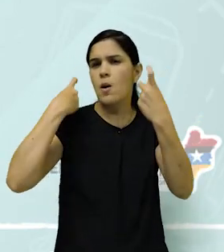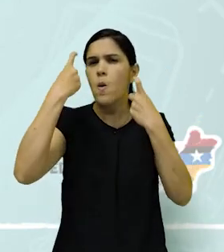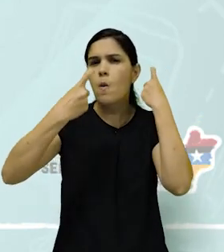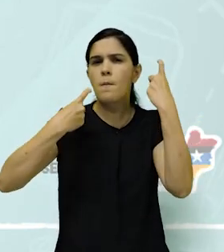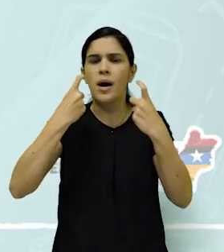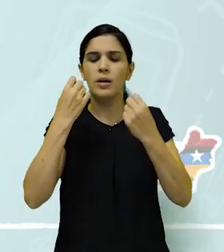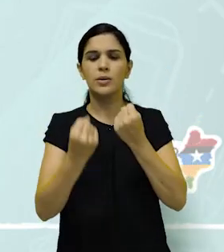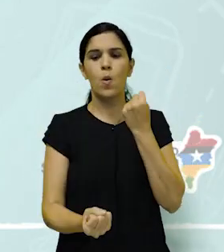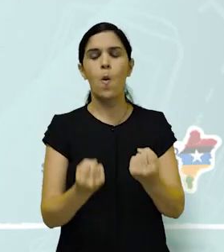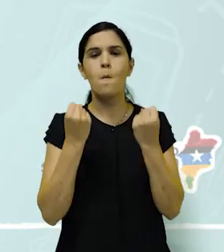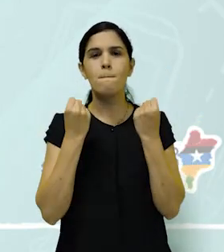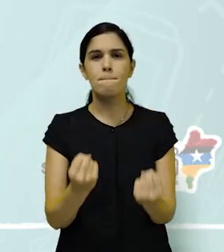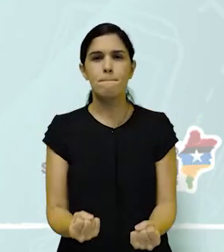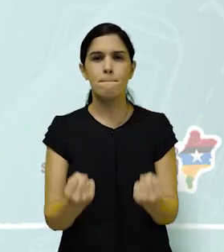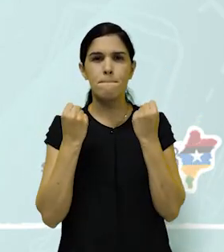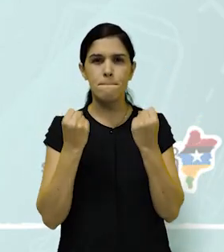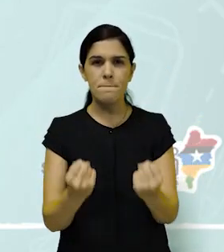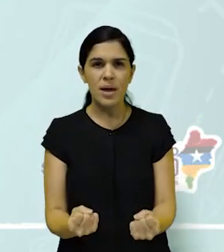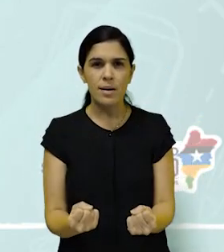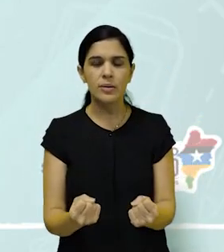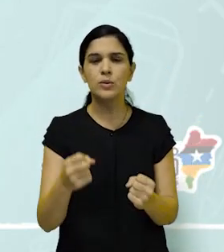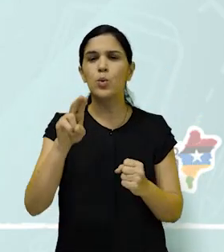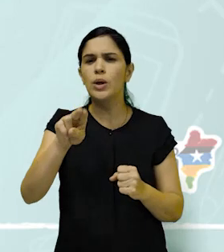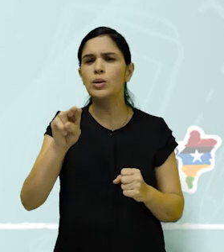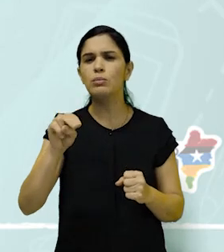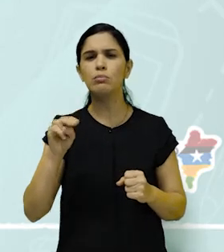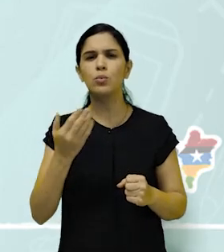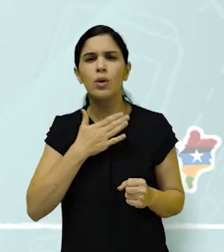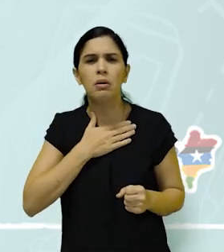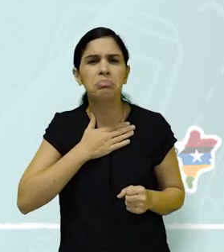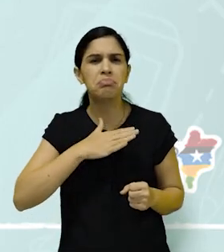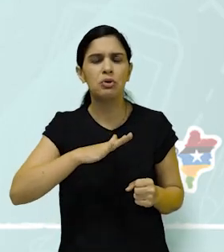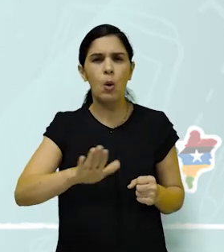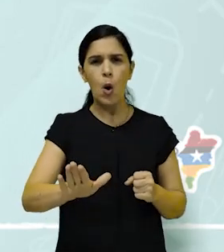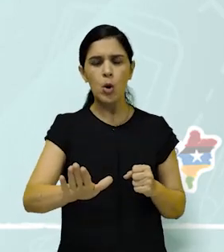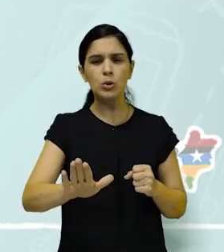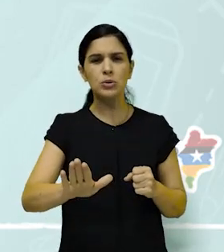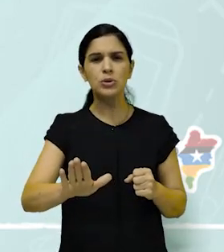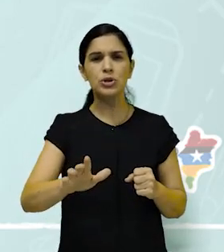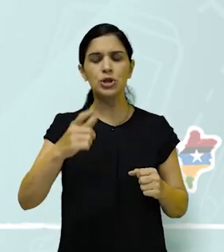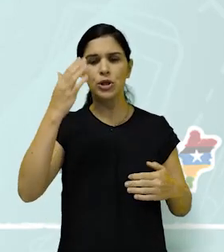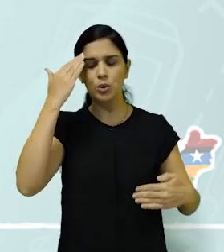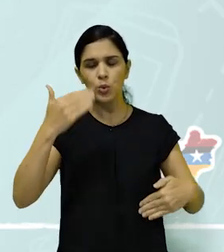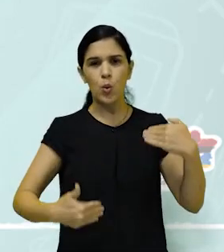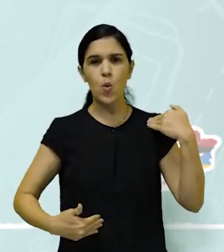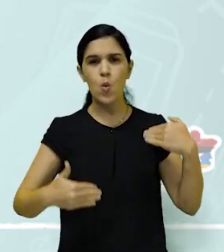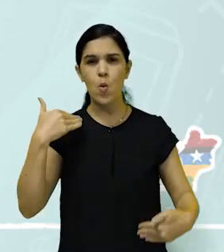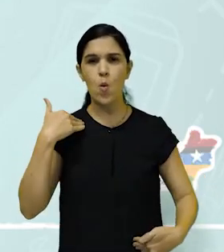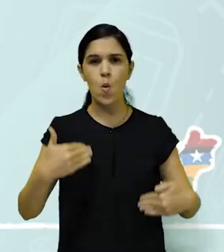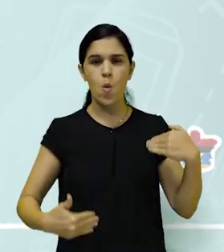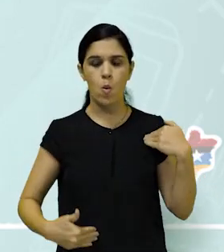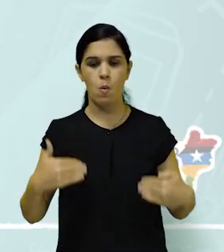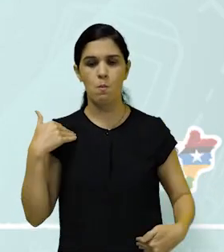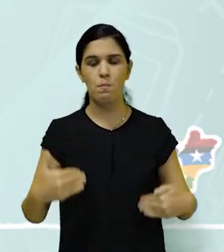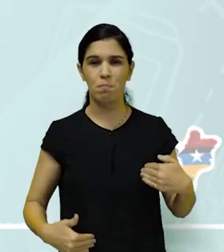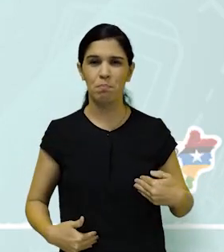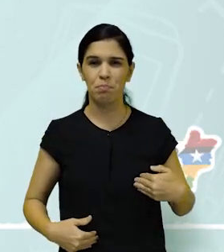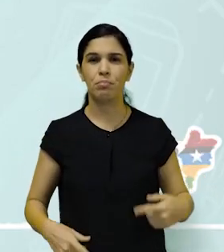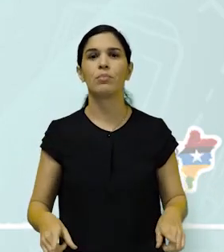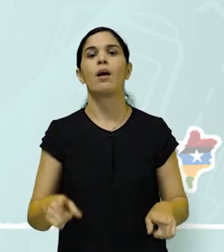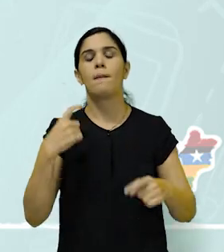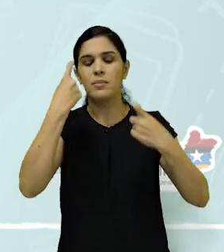Então, percebam a série de problemas que vão sendo causados em relação aos distúrbios alimentares por preocupação apenas o quê?